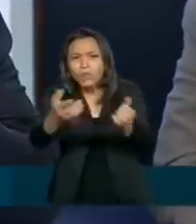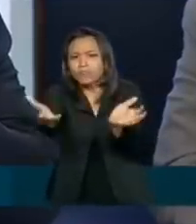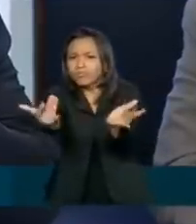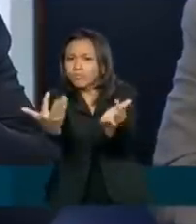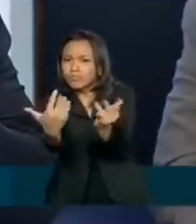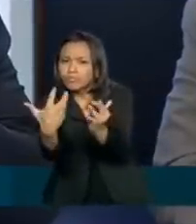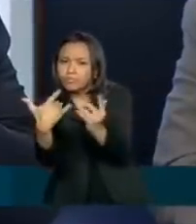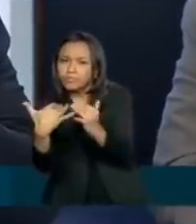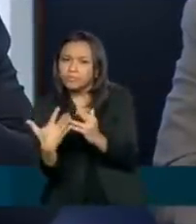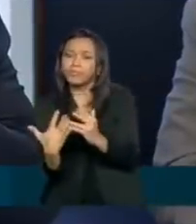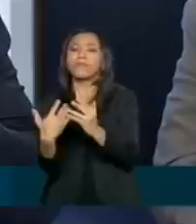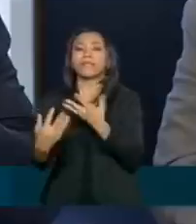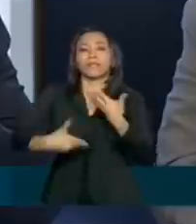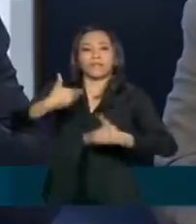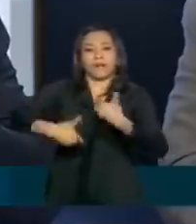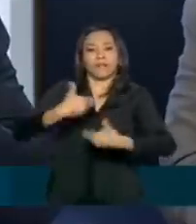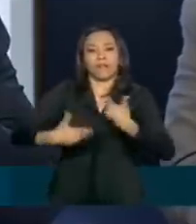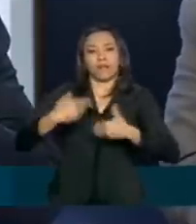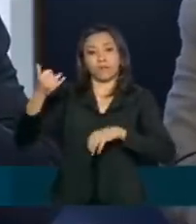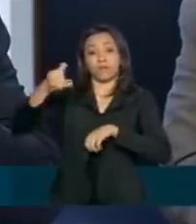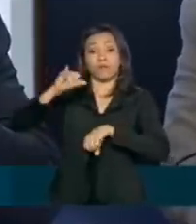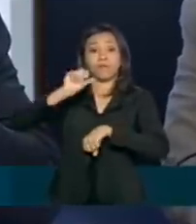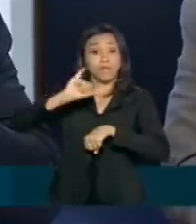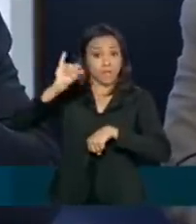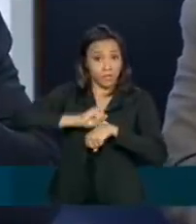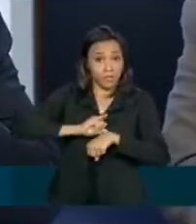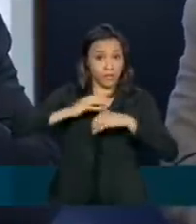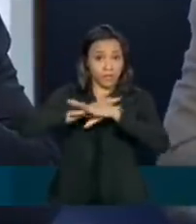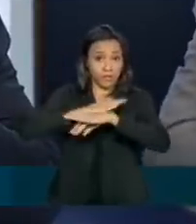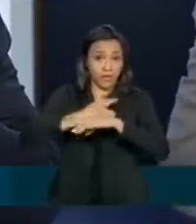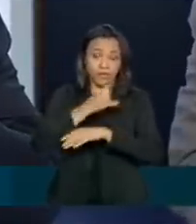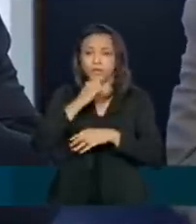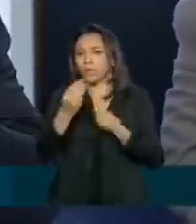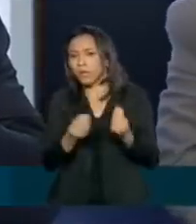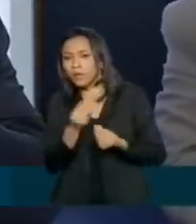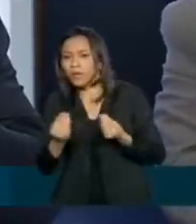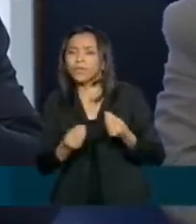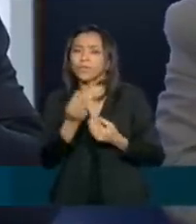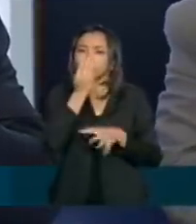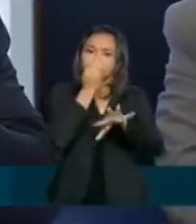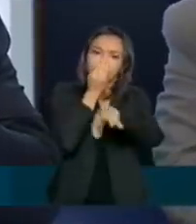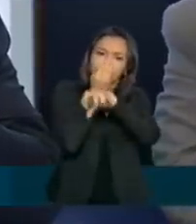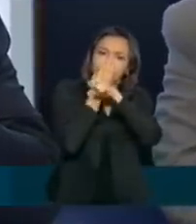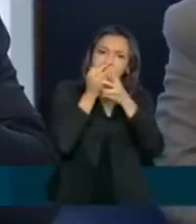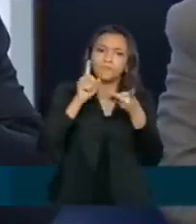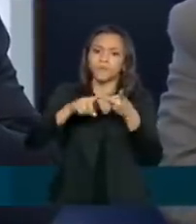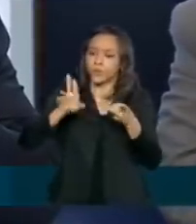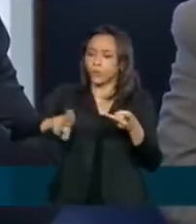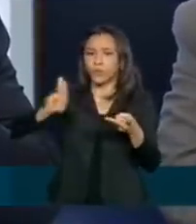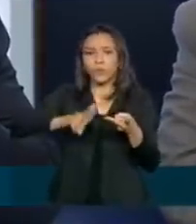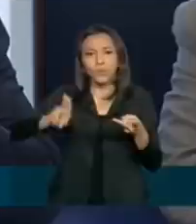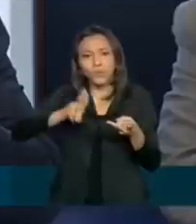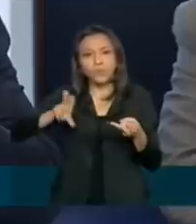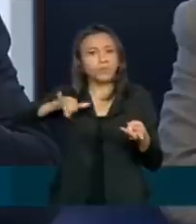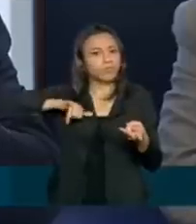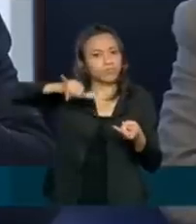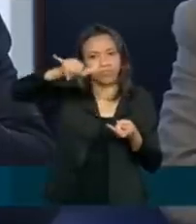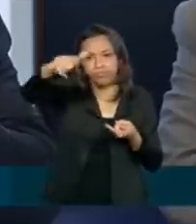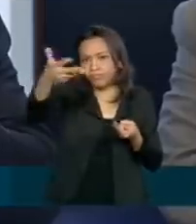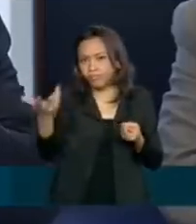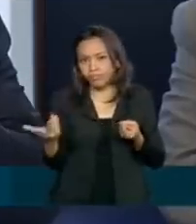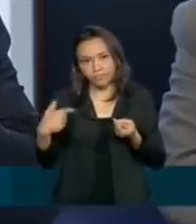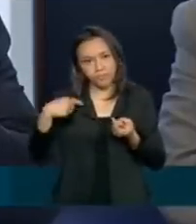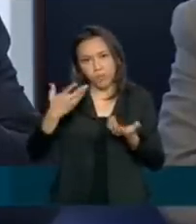com respiradores de transporte, meios aéreos ou meios terrestres. Essa é a grande estratégia. É